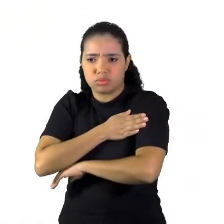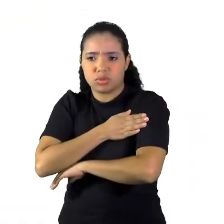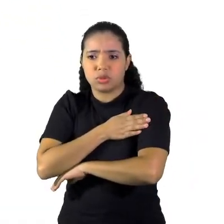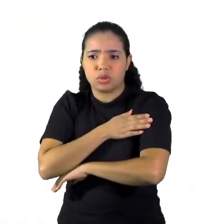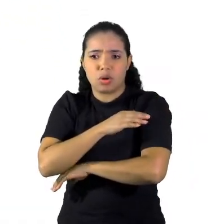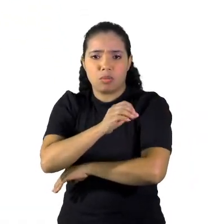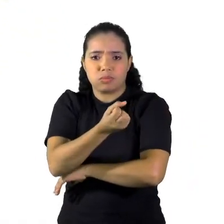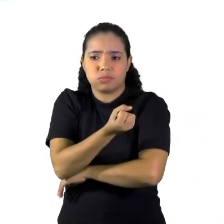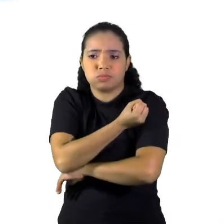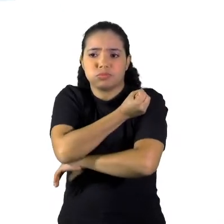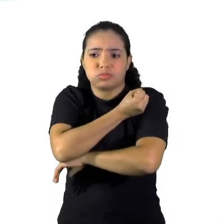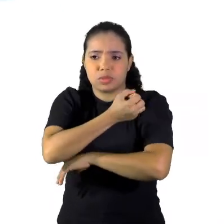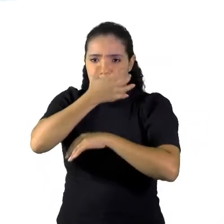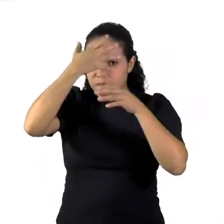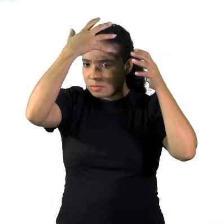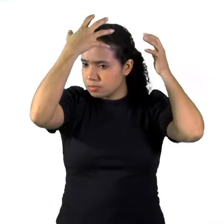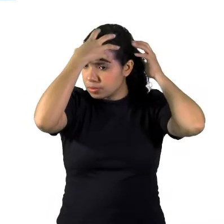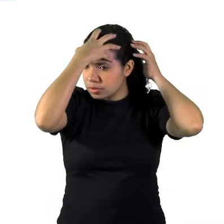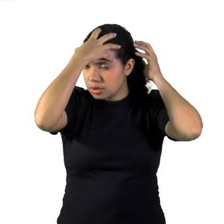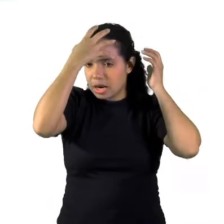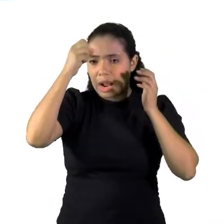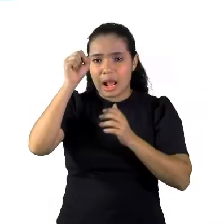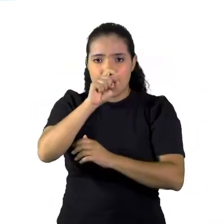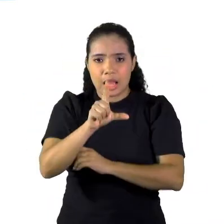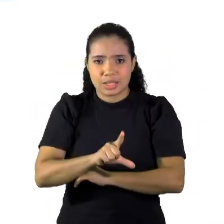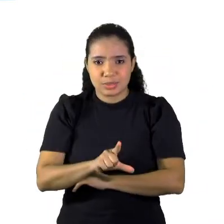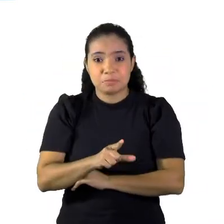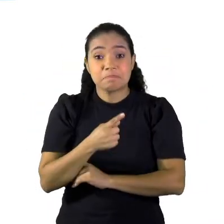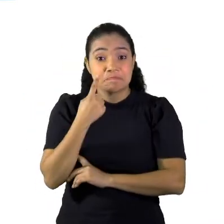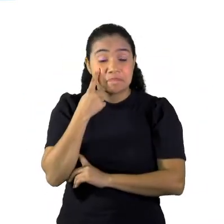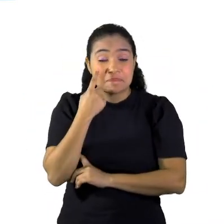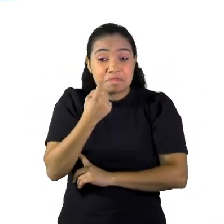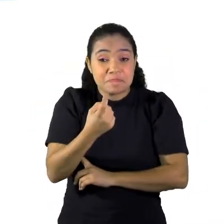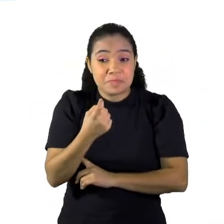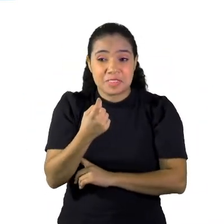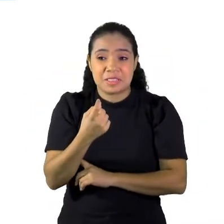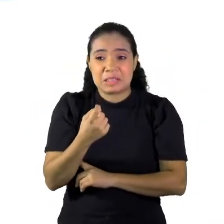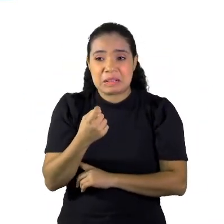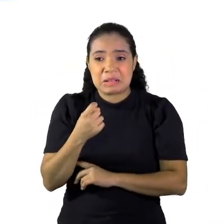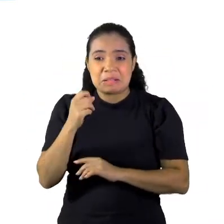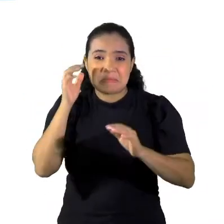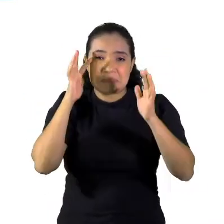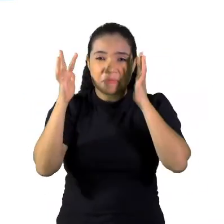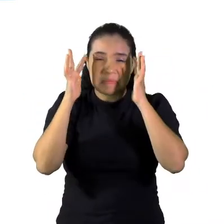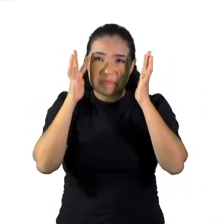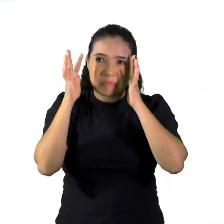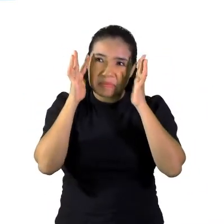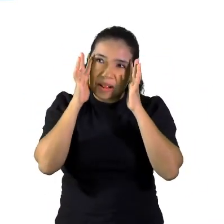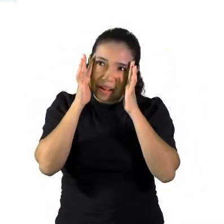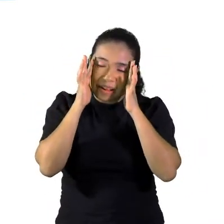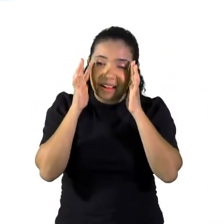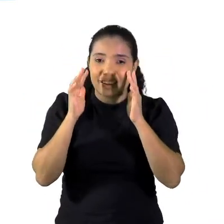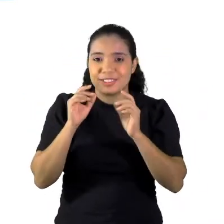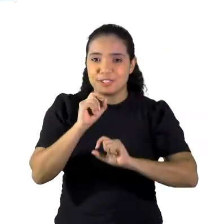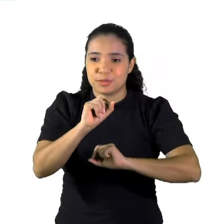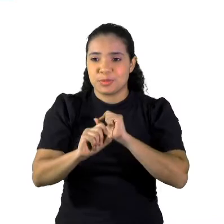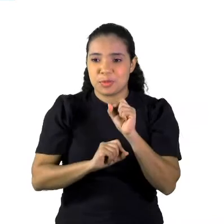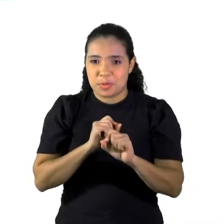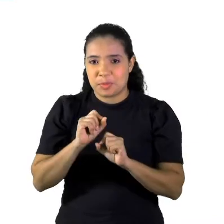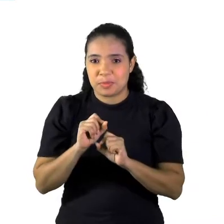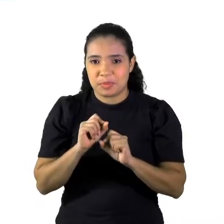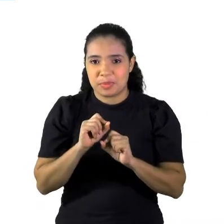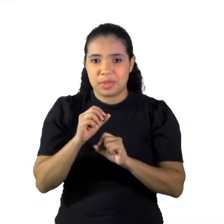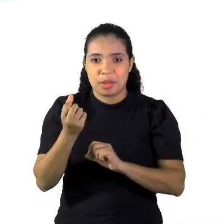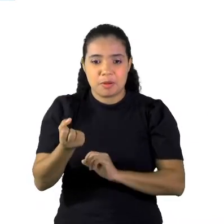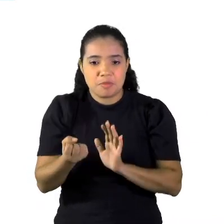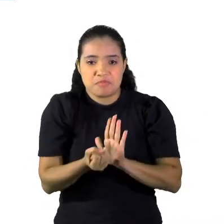ONU, aquele capacete azul. E é interessante nós relembrarmos que o slogan